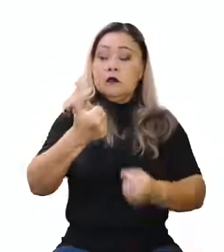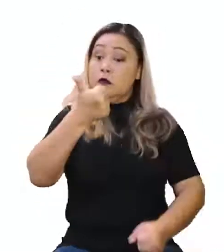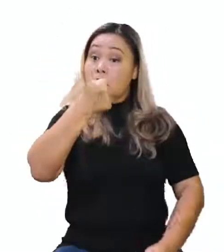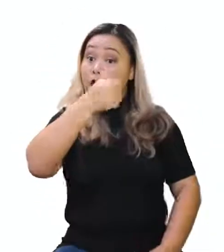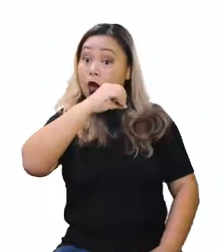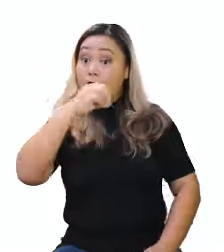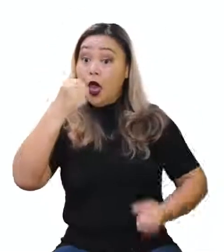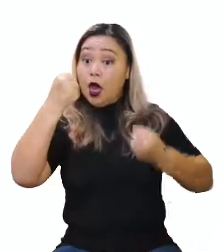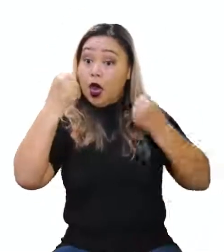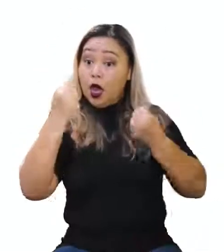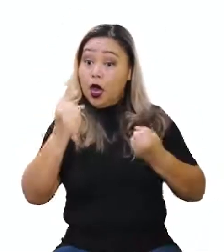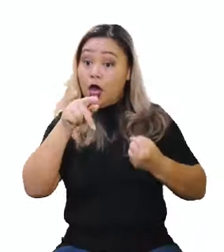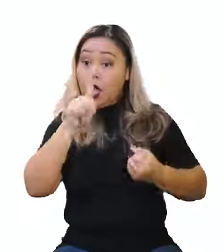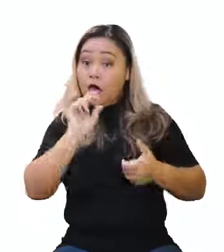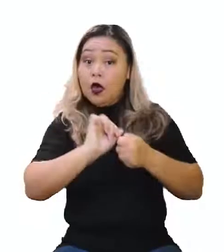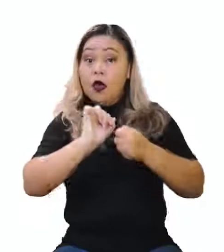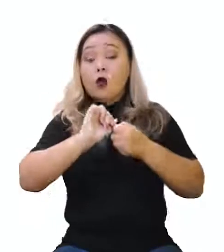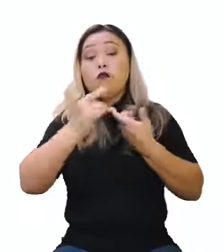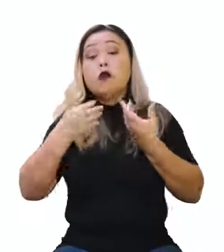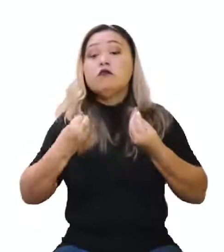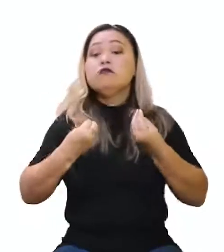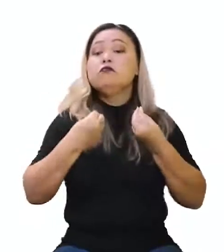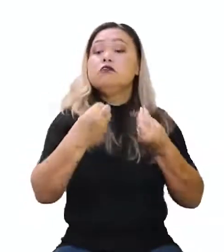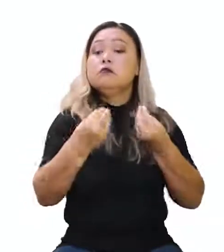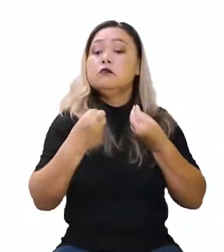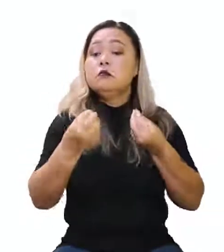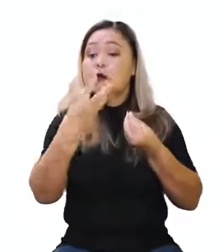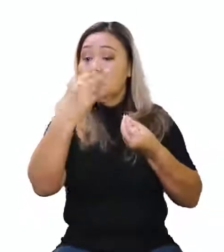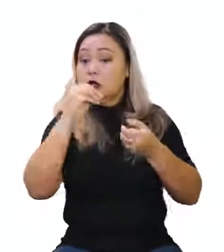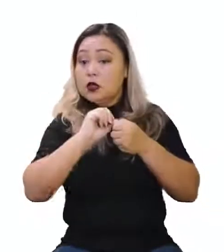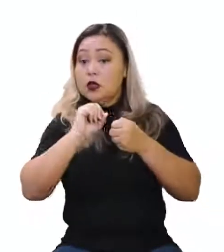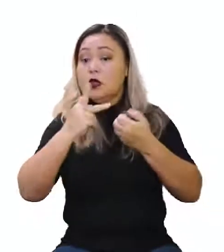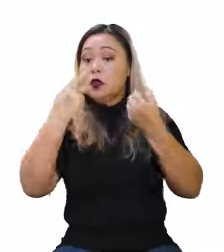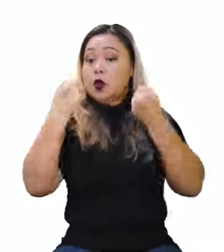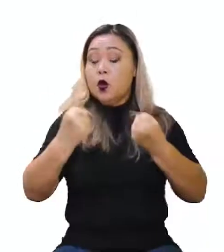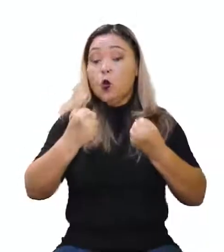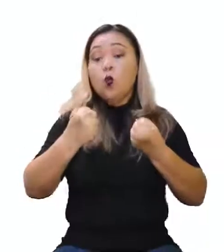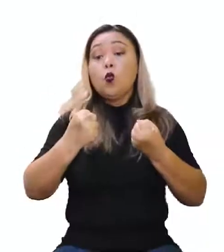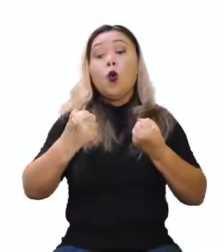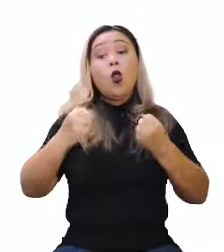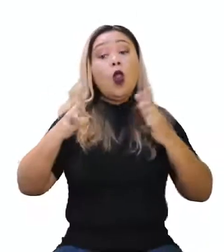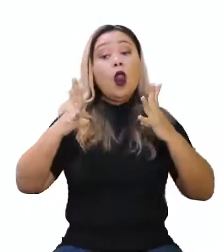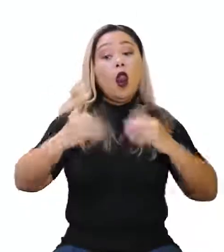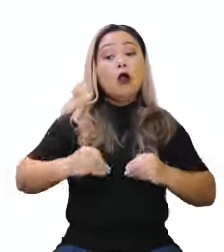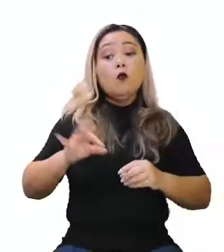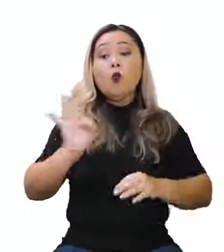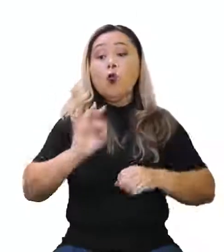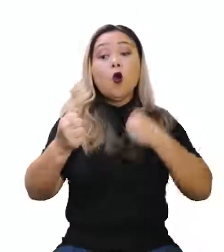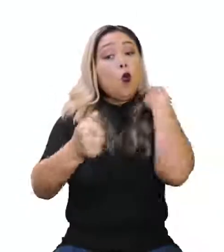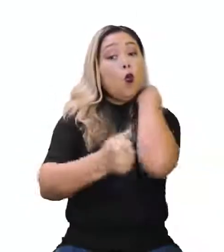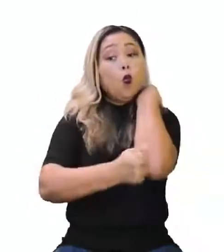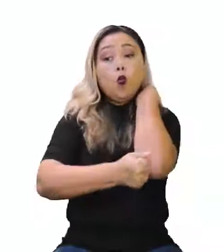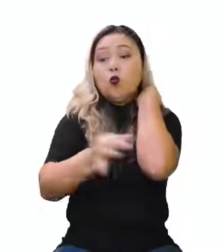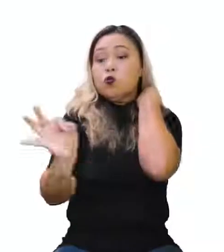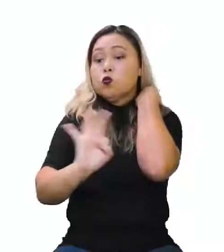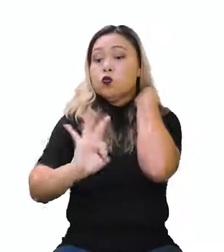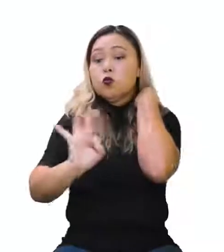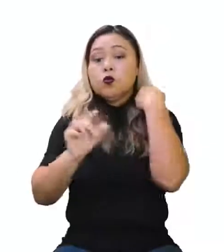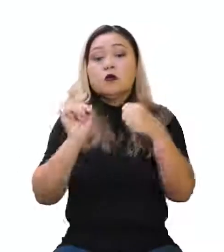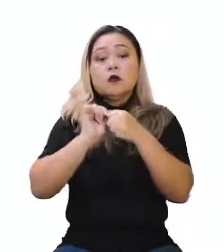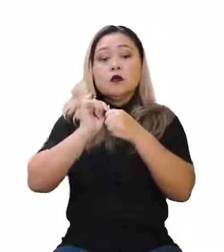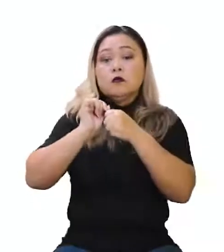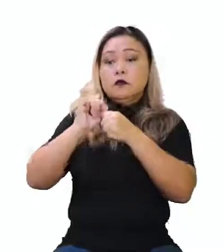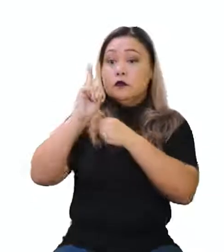100 quilos e fornece cerca de 30 quilos de carne limpa, sem osso. É uma carne que é retirada principalmente